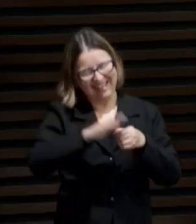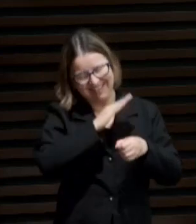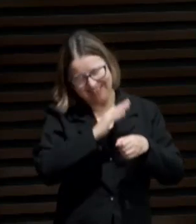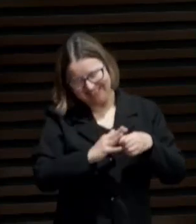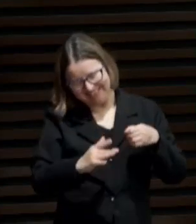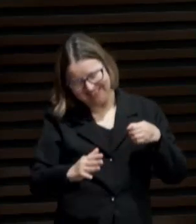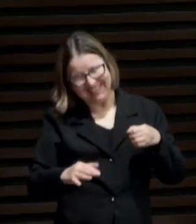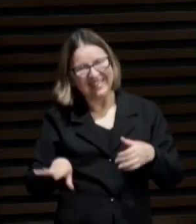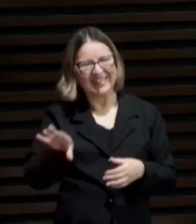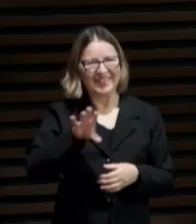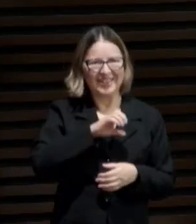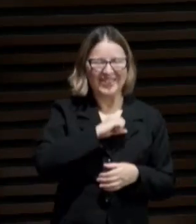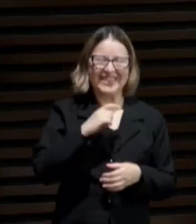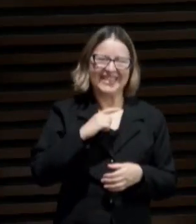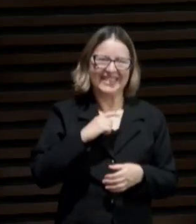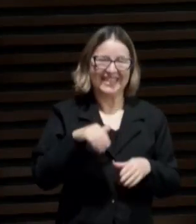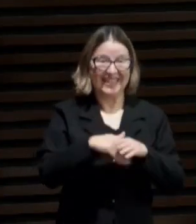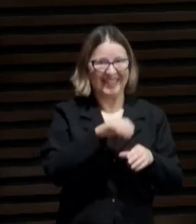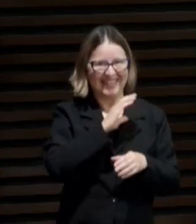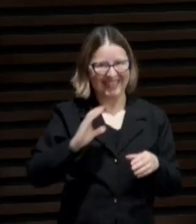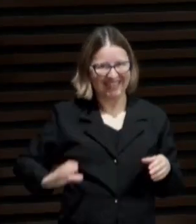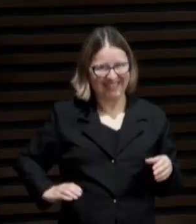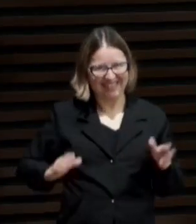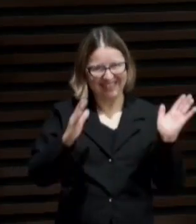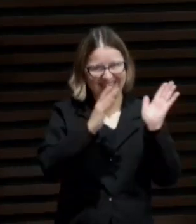e o amor que há em Cristo Jesus.